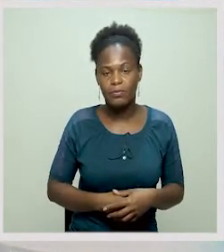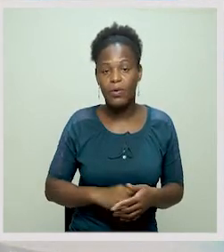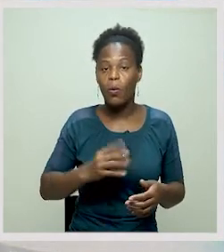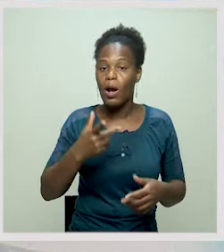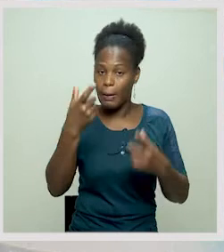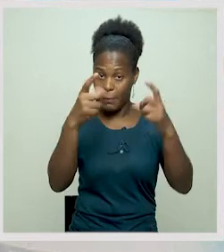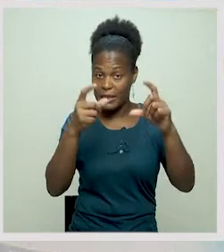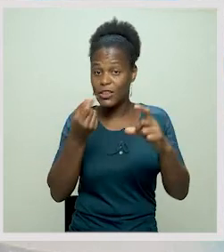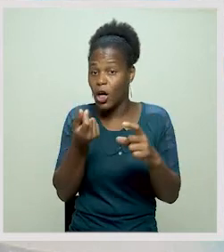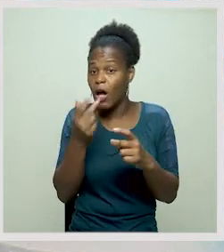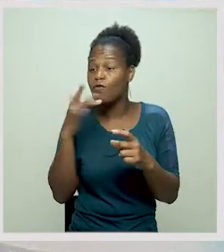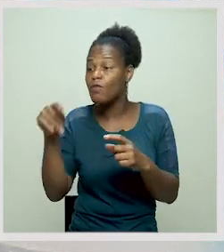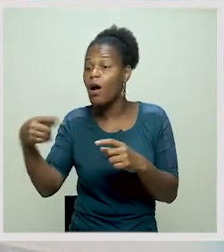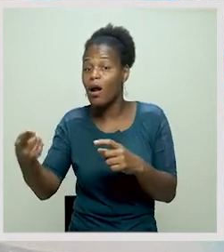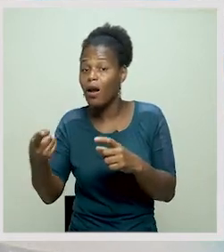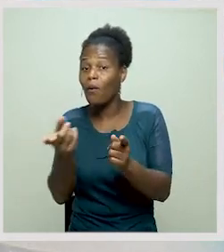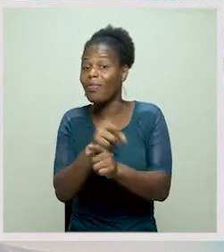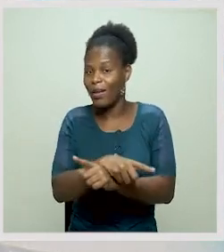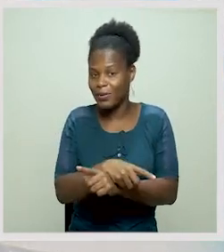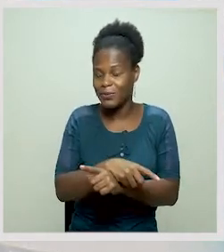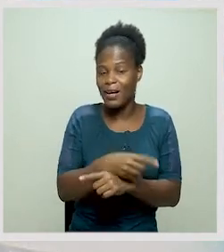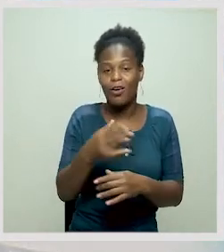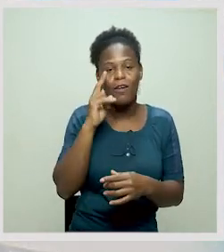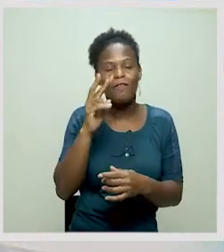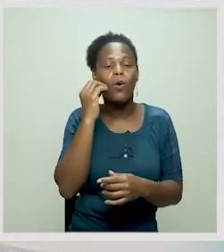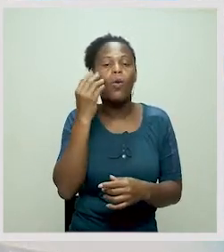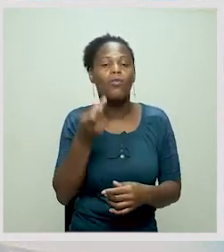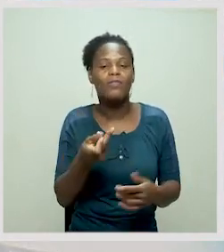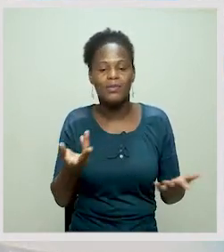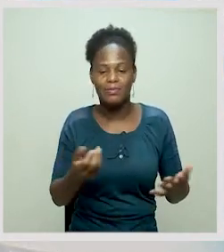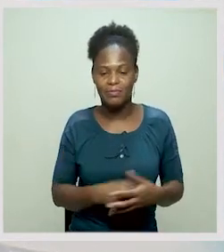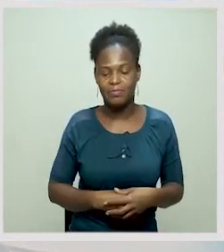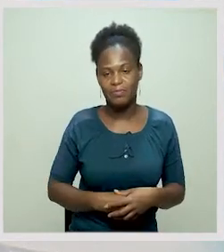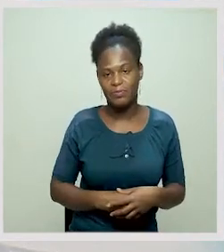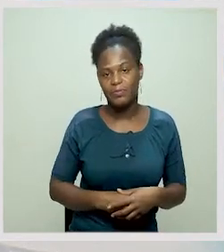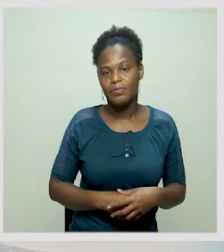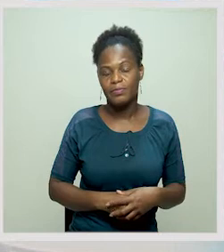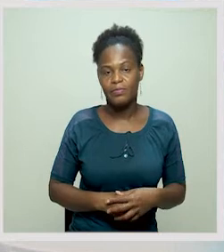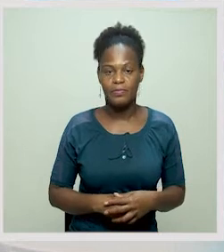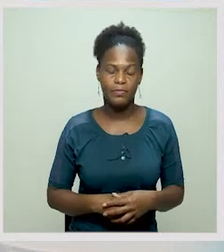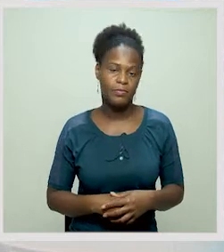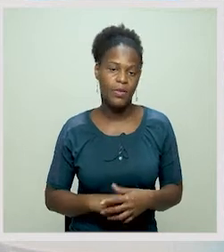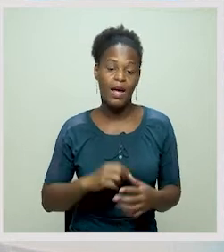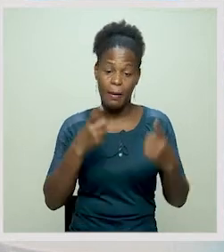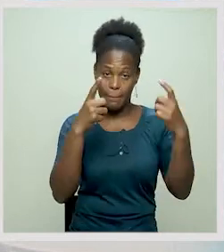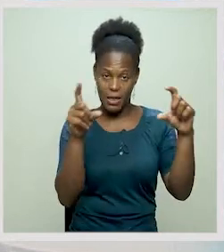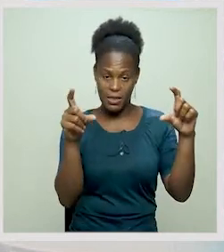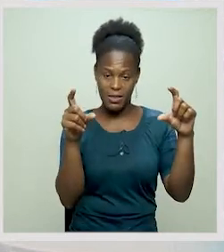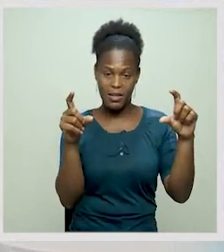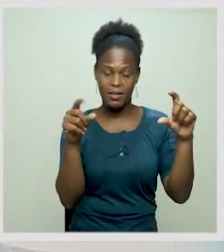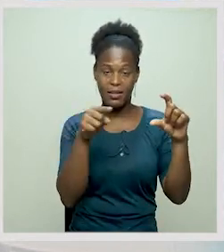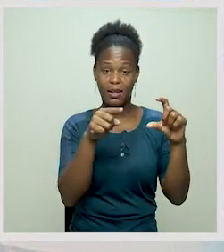alheios, passa-se o contrário. Então, vamos ver como é que fica. A